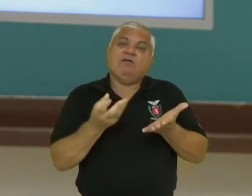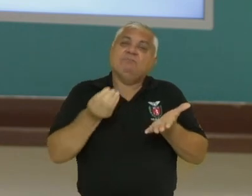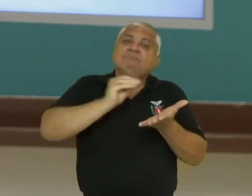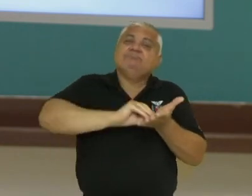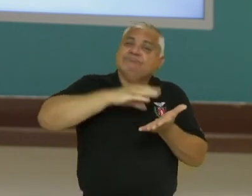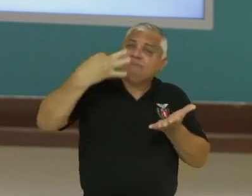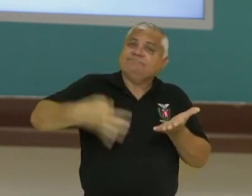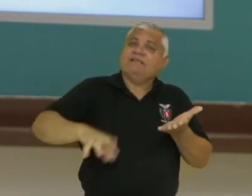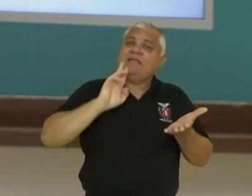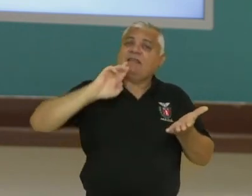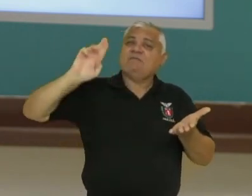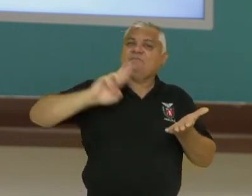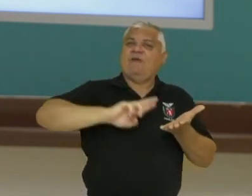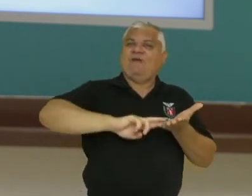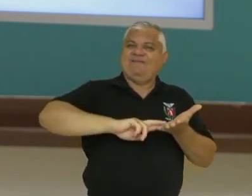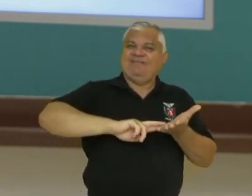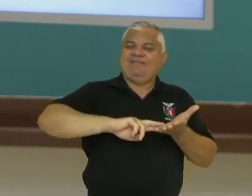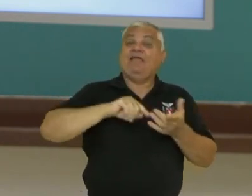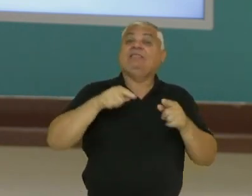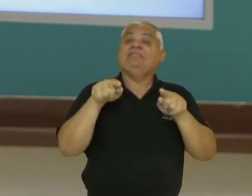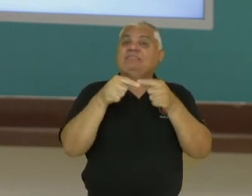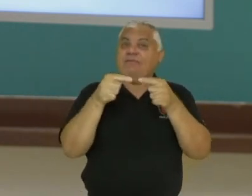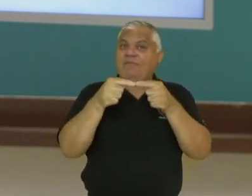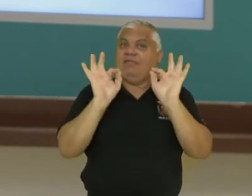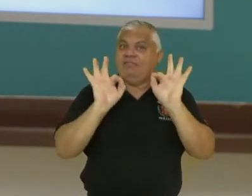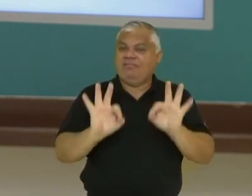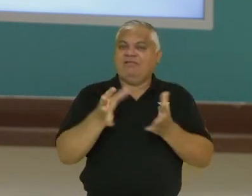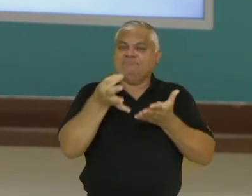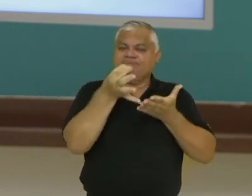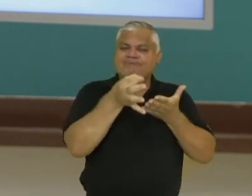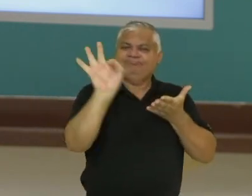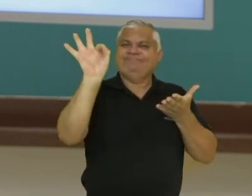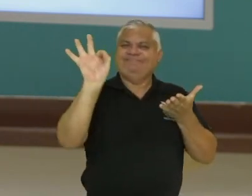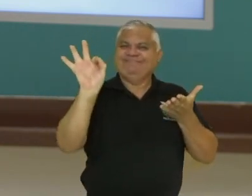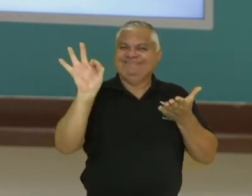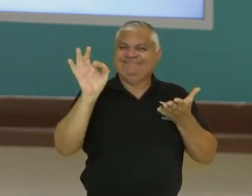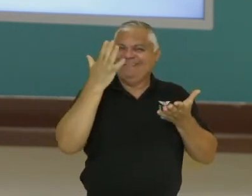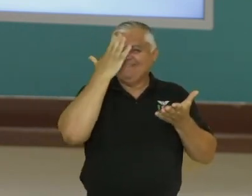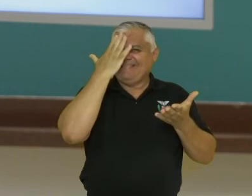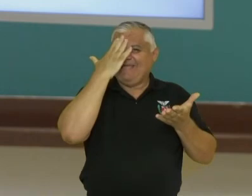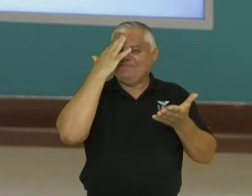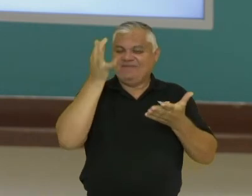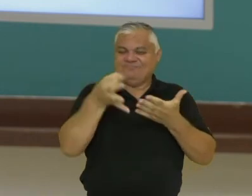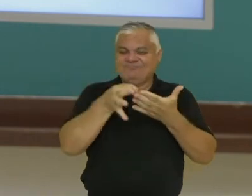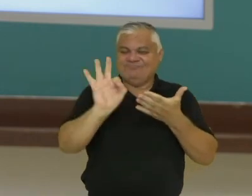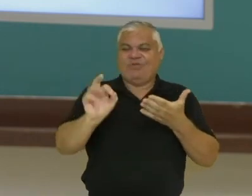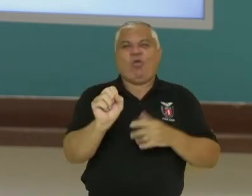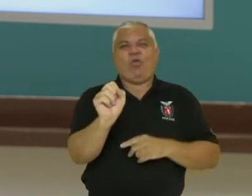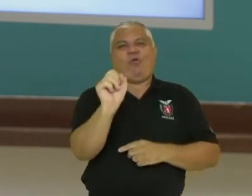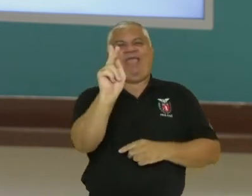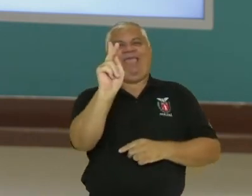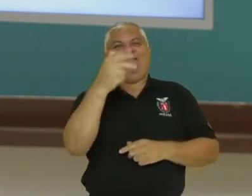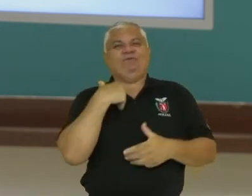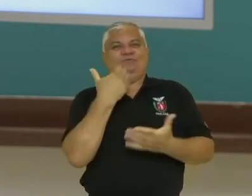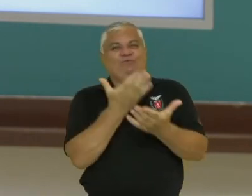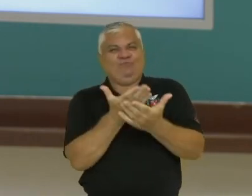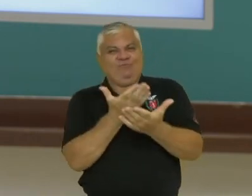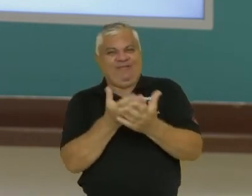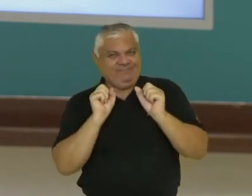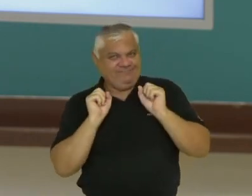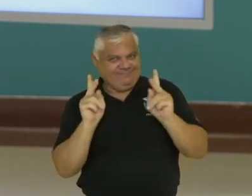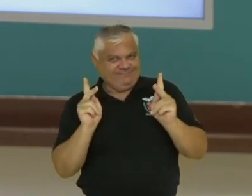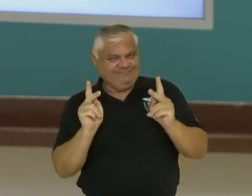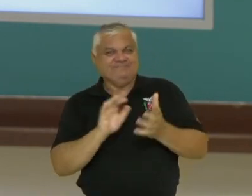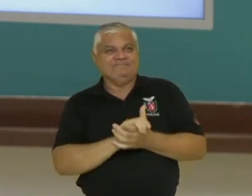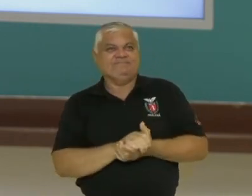a certa e colocar aquele certo de caneta do lado que você sabe que está corrigida a atividade para você estudar. Não é verdade?